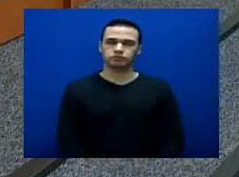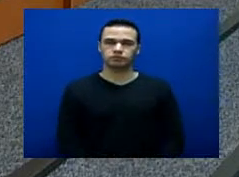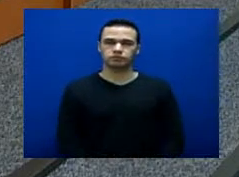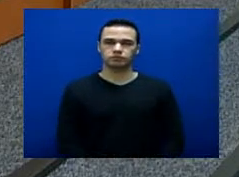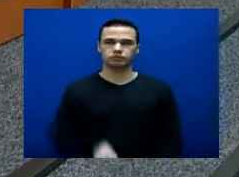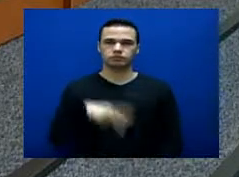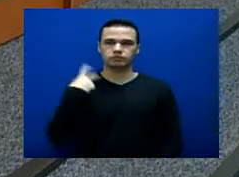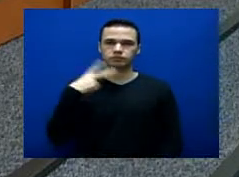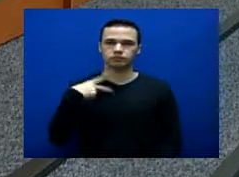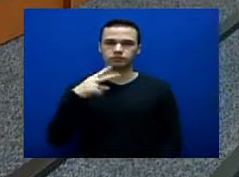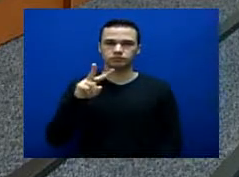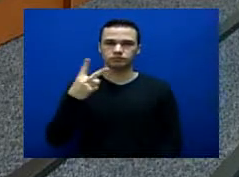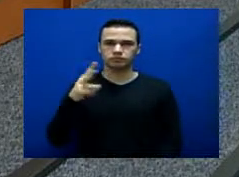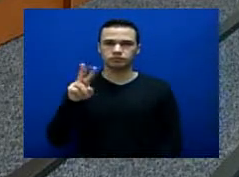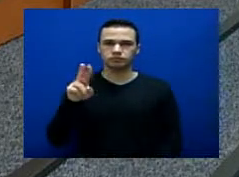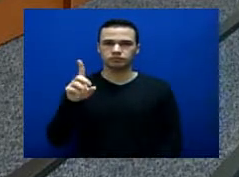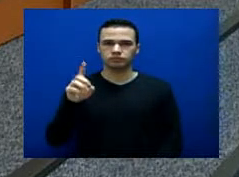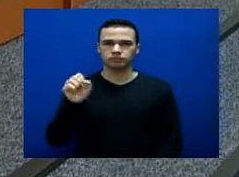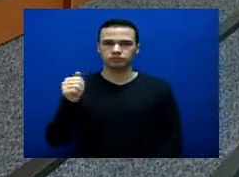Vereador Hudson.